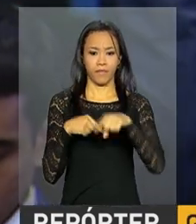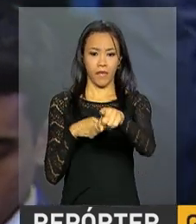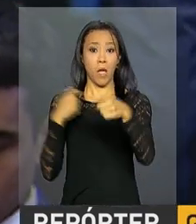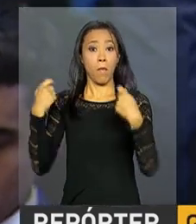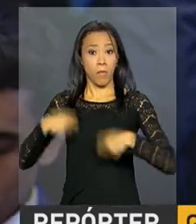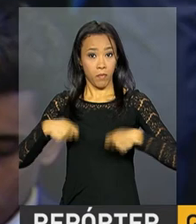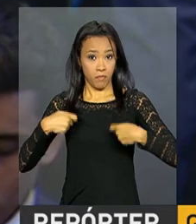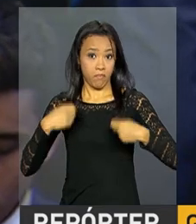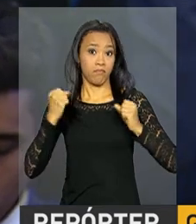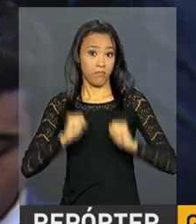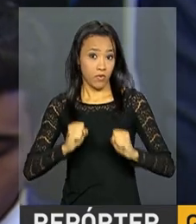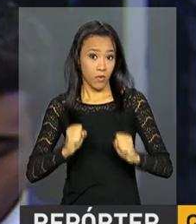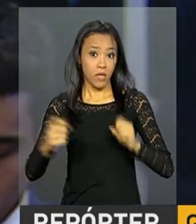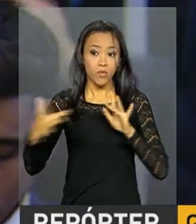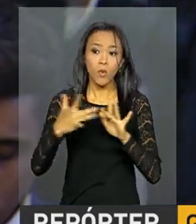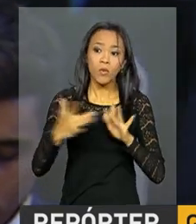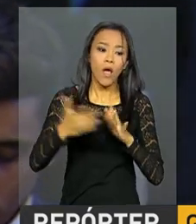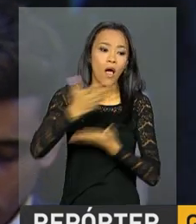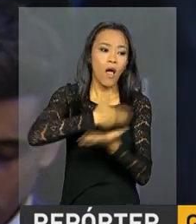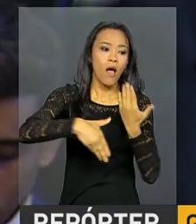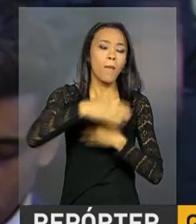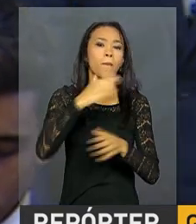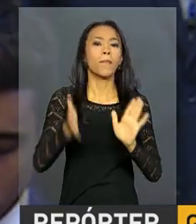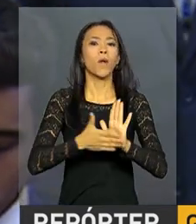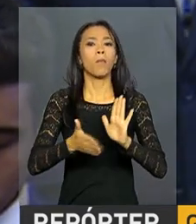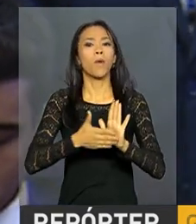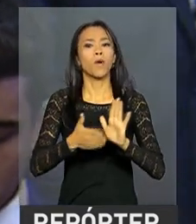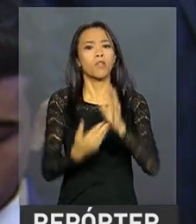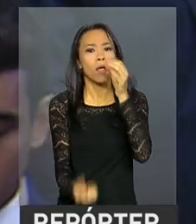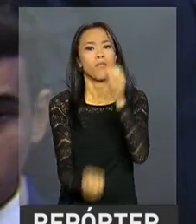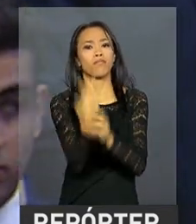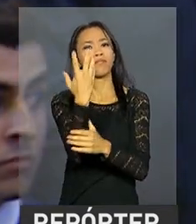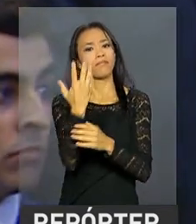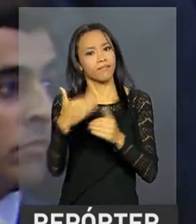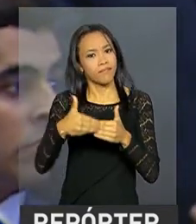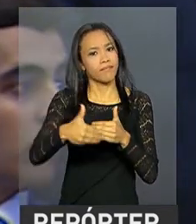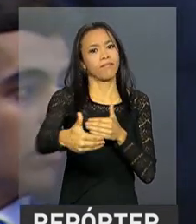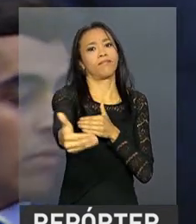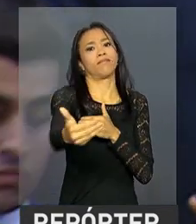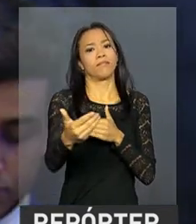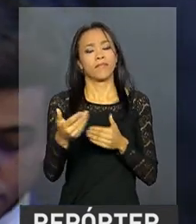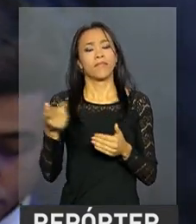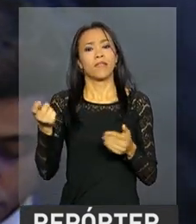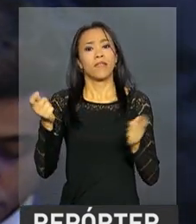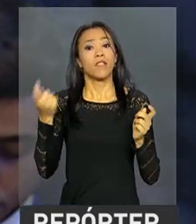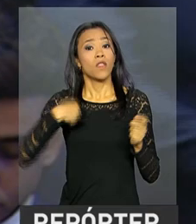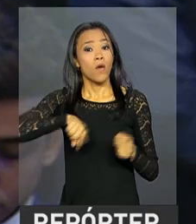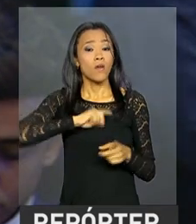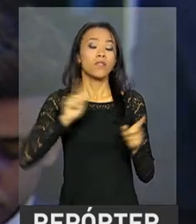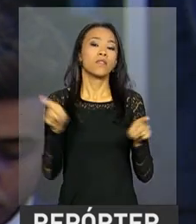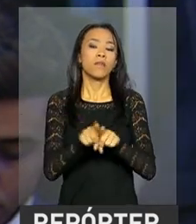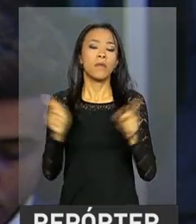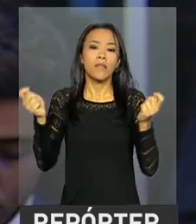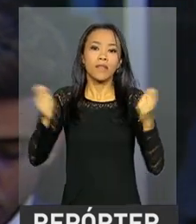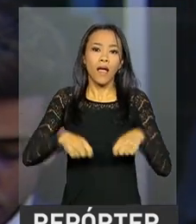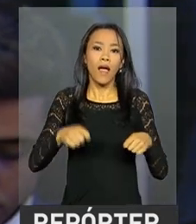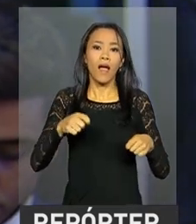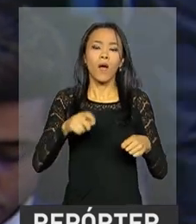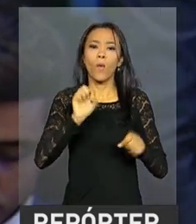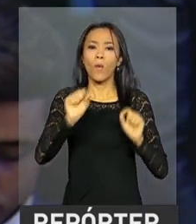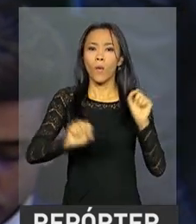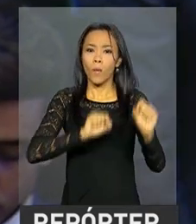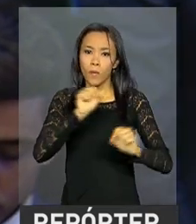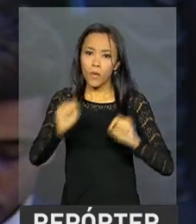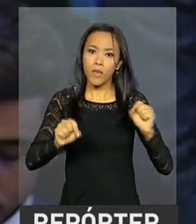já começaram a ser implantadas e dar resultados mas sobretudo podemos ouvir todos e